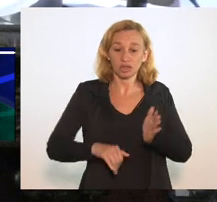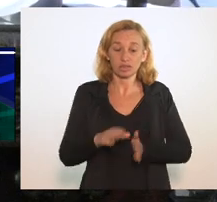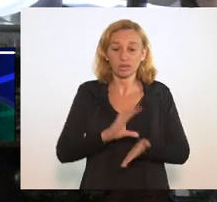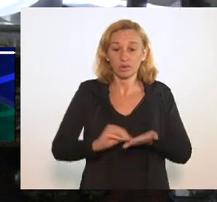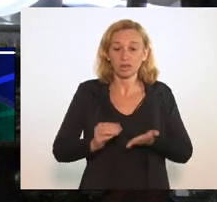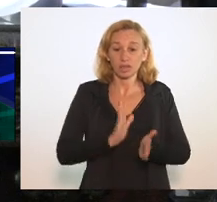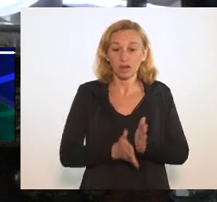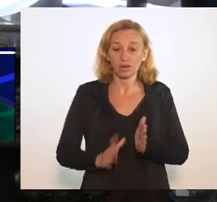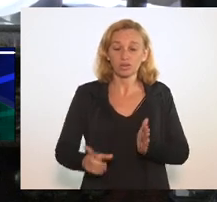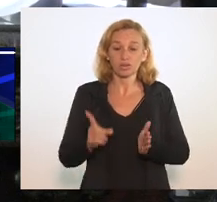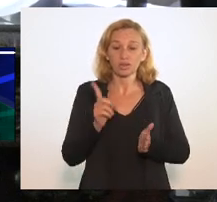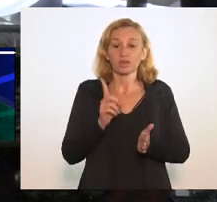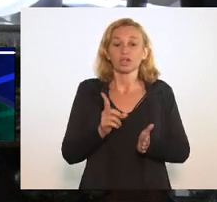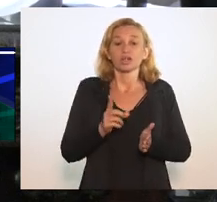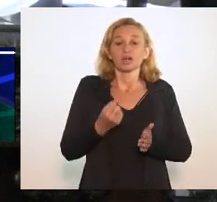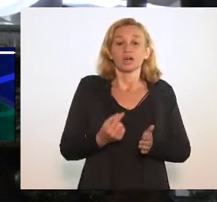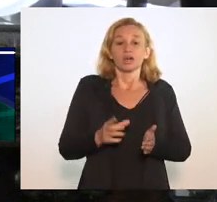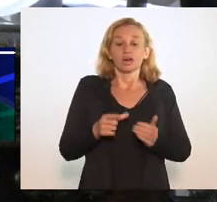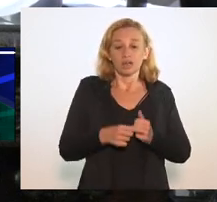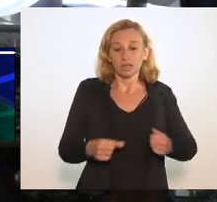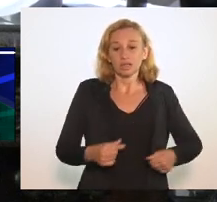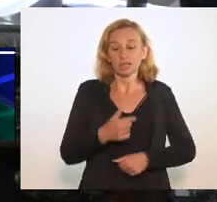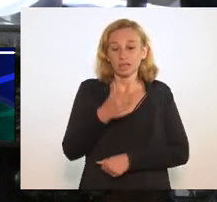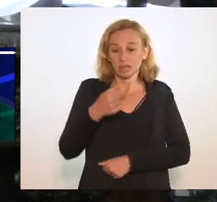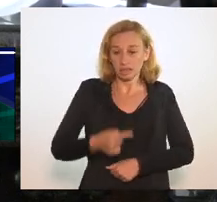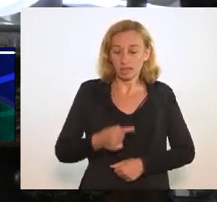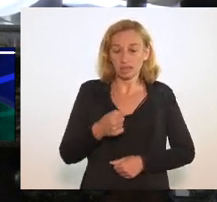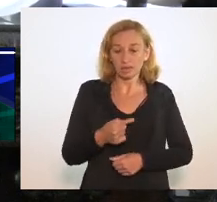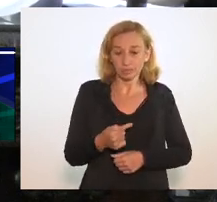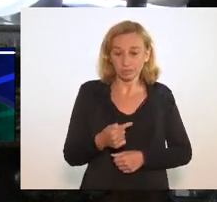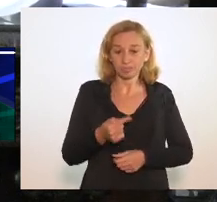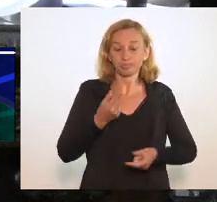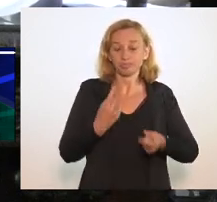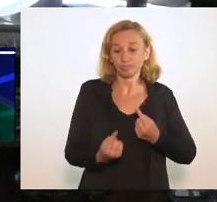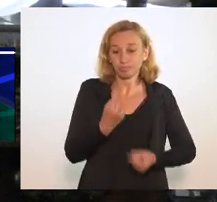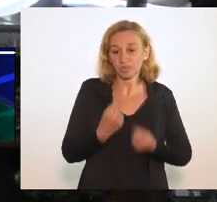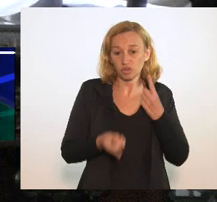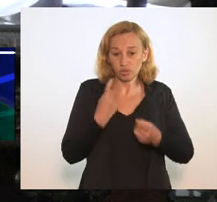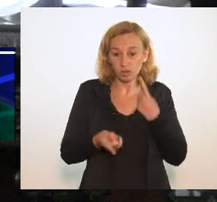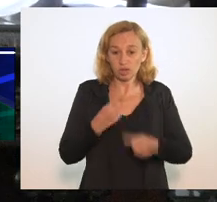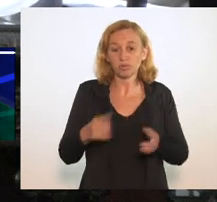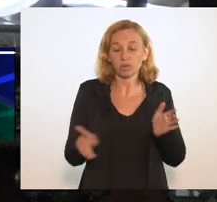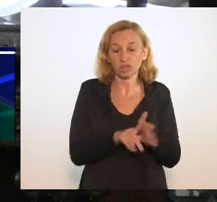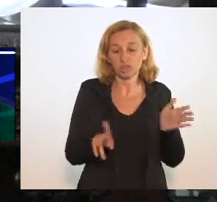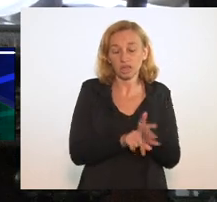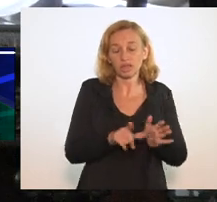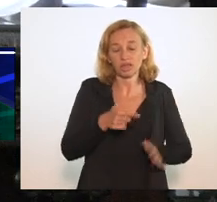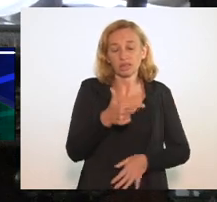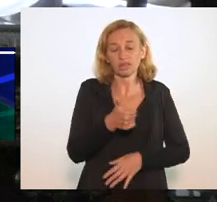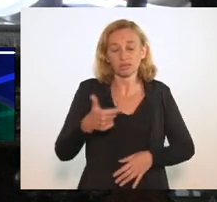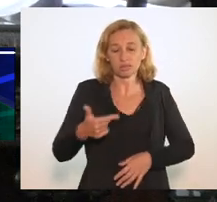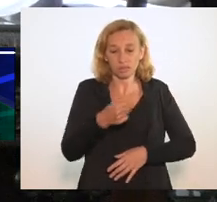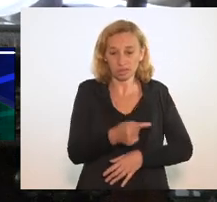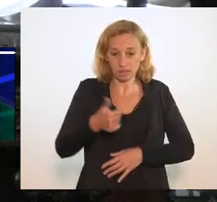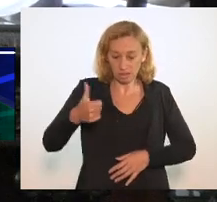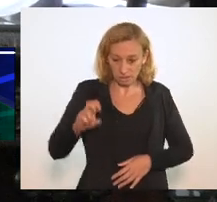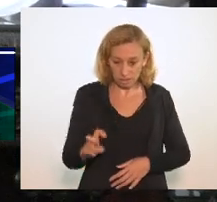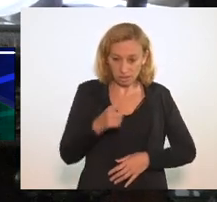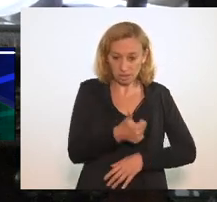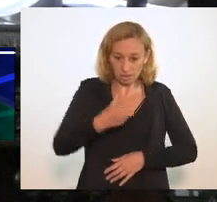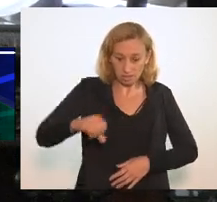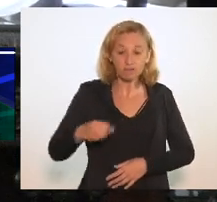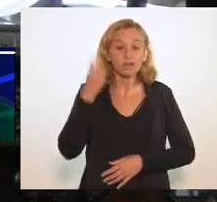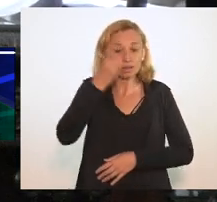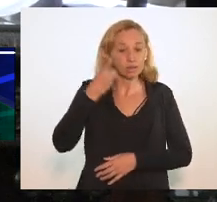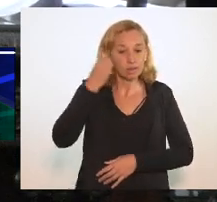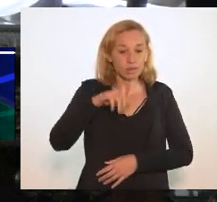ordem do dia, de acordo com o parágrafo 1º do artigo 47 do Regimento Interno, em tramitação ordinária e primeira discussão, projeto de lei 1275 de 19, de autoria do deputado Marcelo Dino,